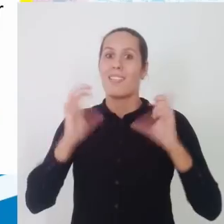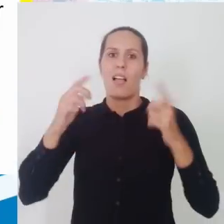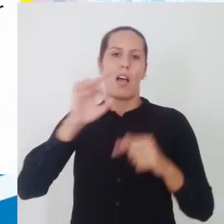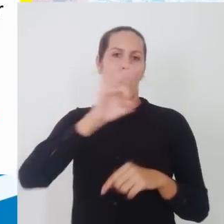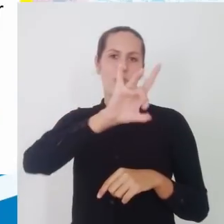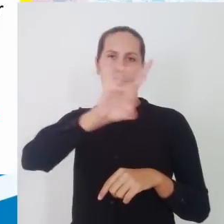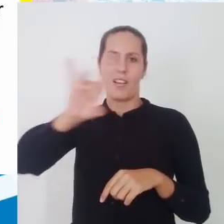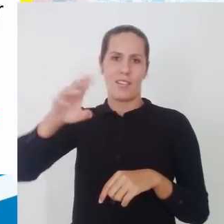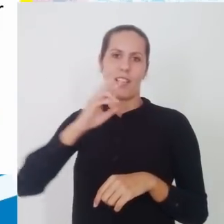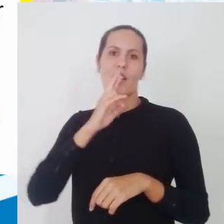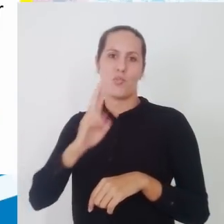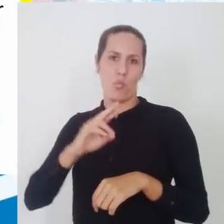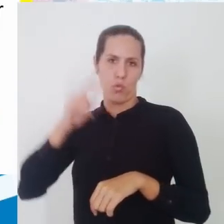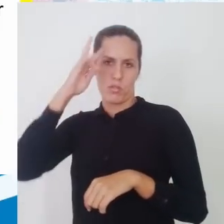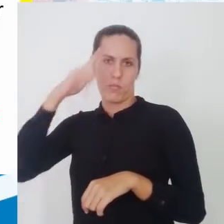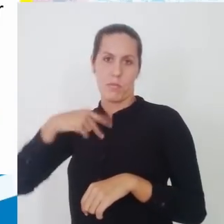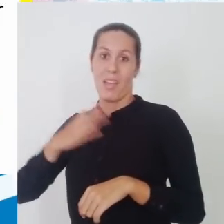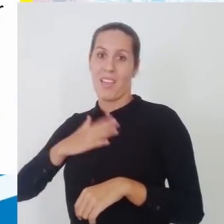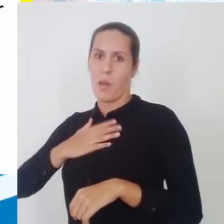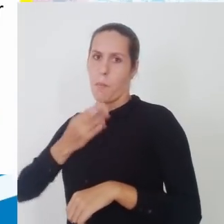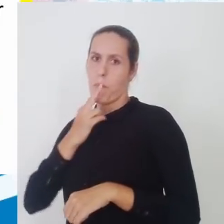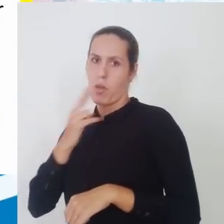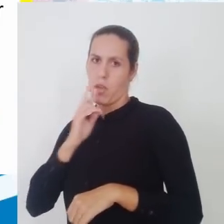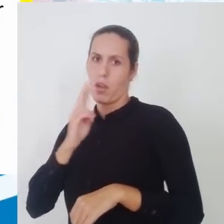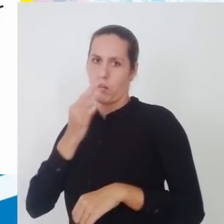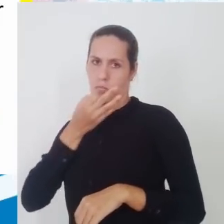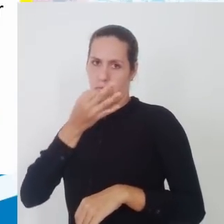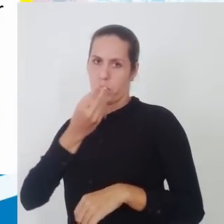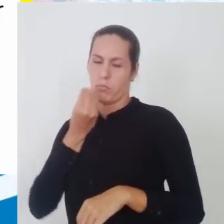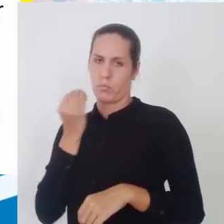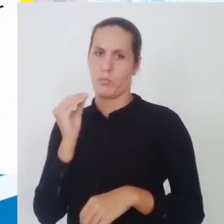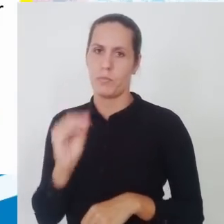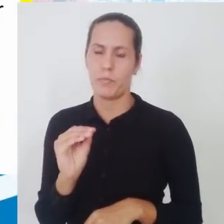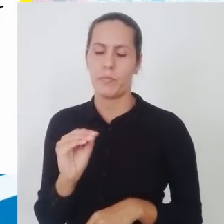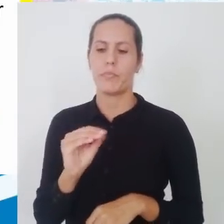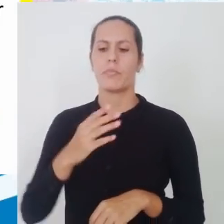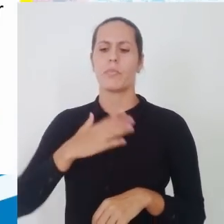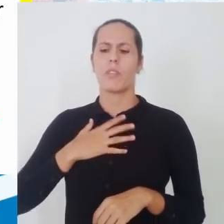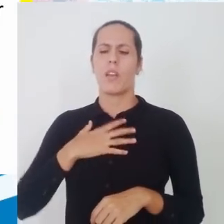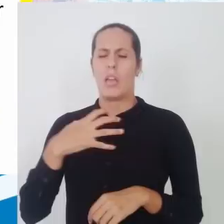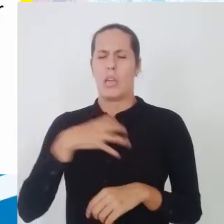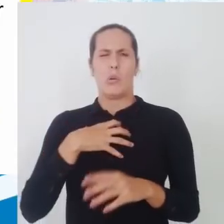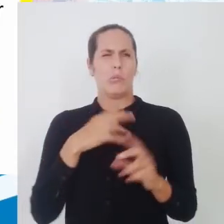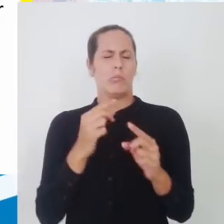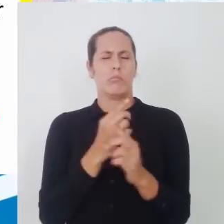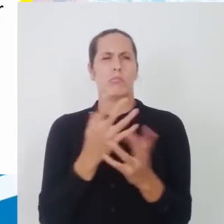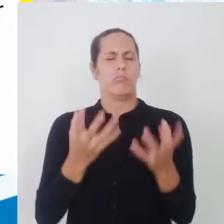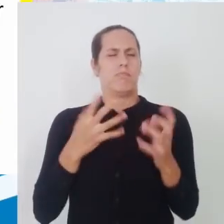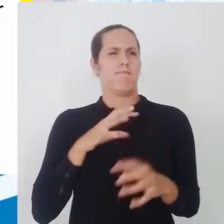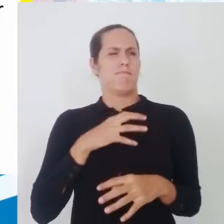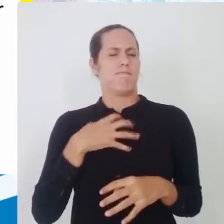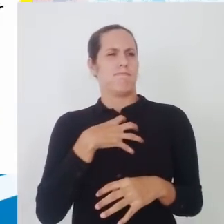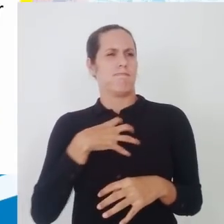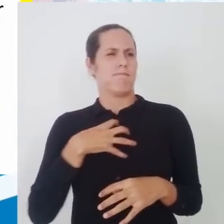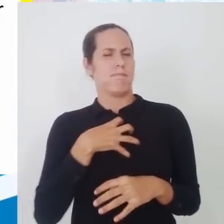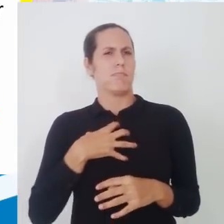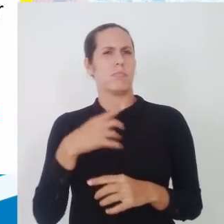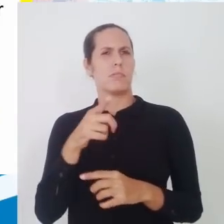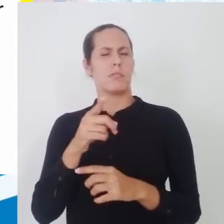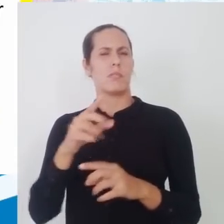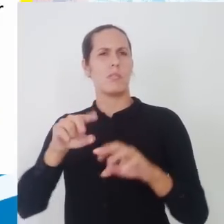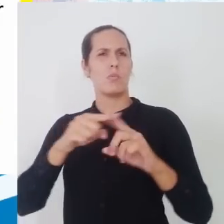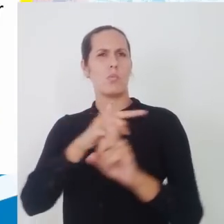se sentiu ao ver a imagem com duas metades tão distintas uma da outra? Claro que você vai ter a sua resposta, mas essa